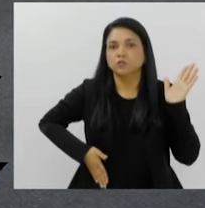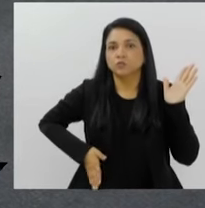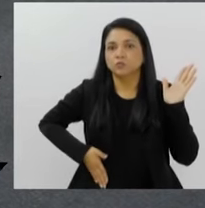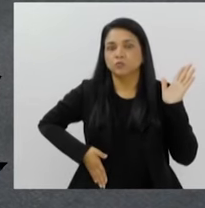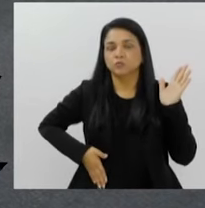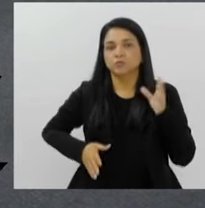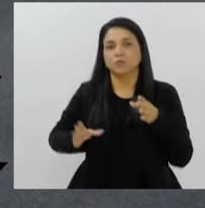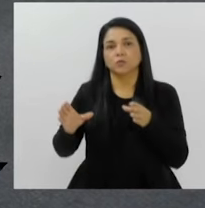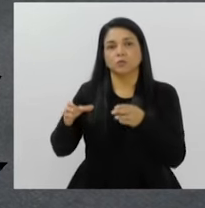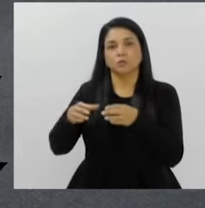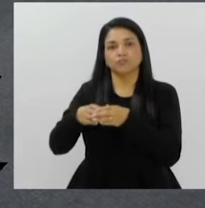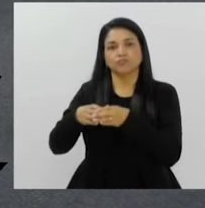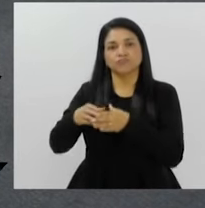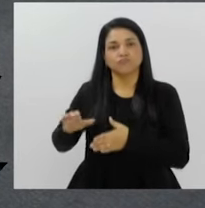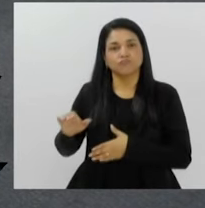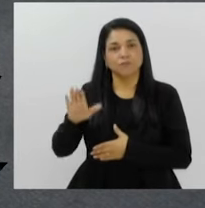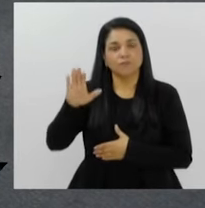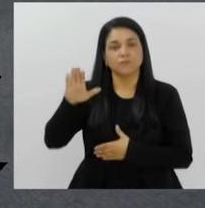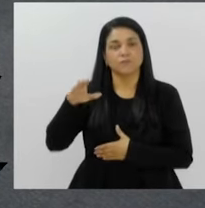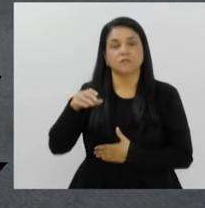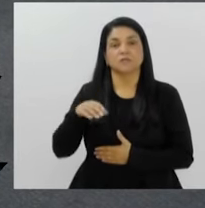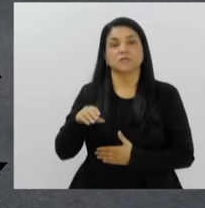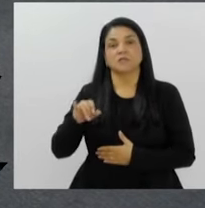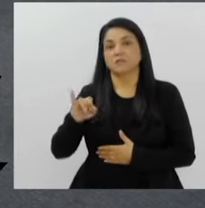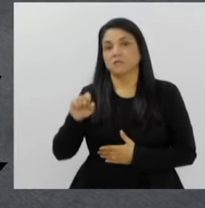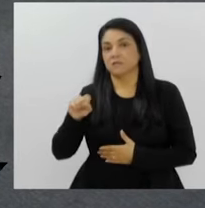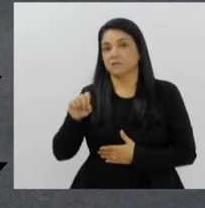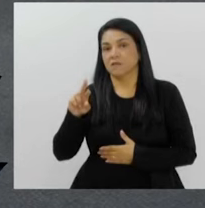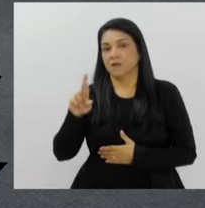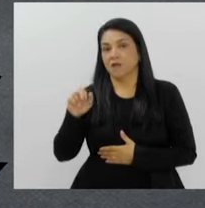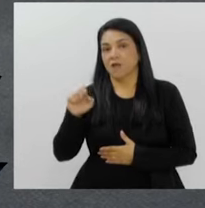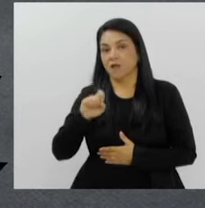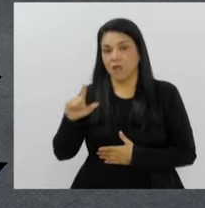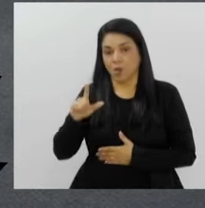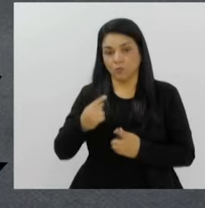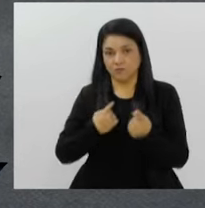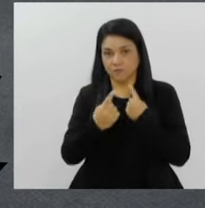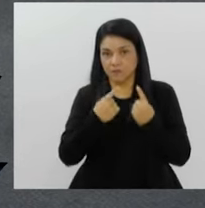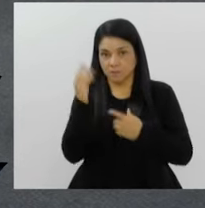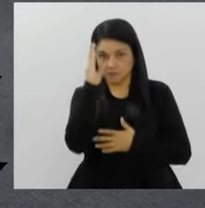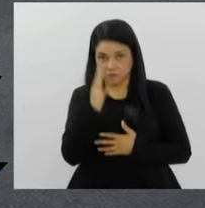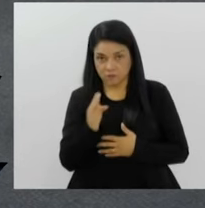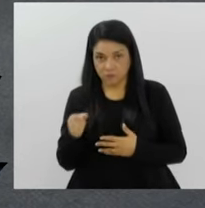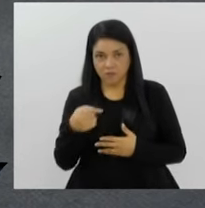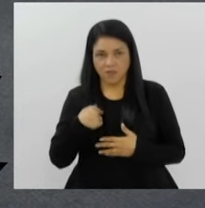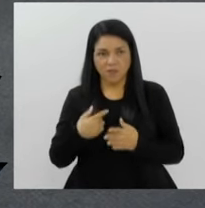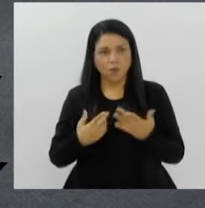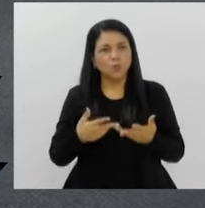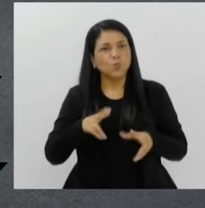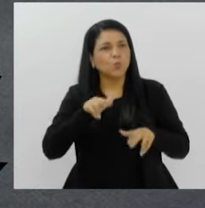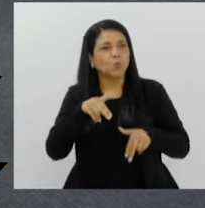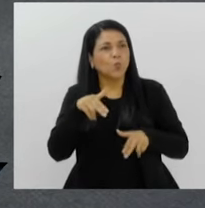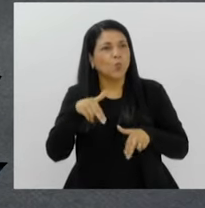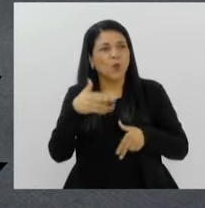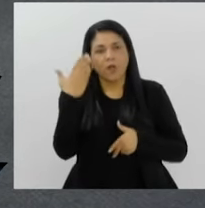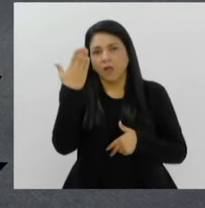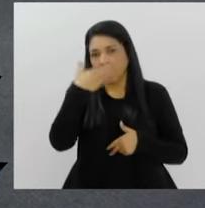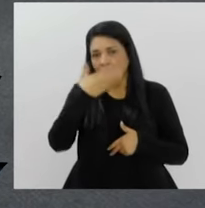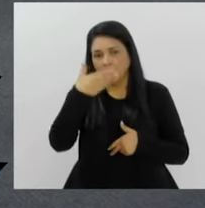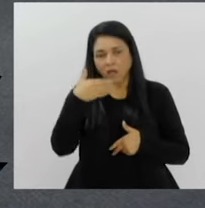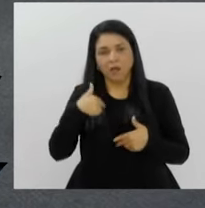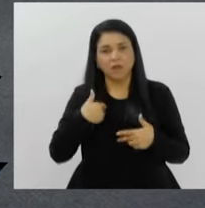Complexo de Israel. Eu nunca vi se fazer uma ação sem antes ter uma avaliação